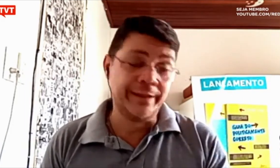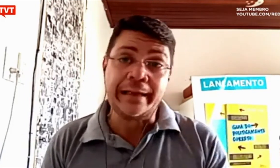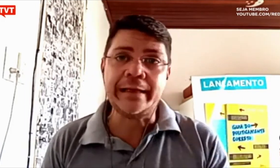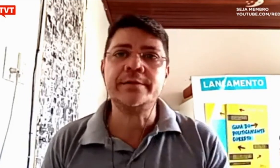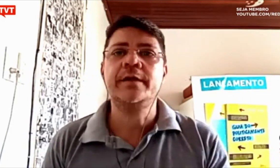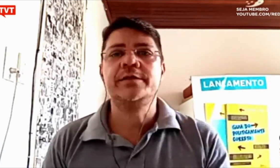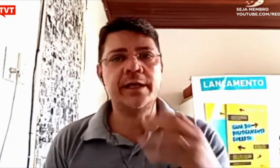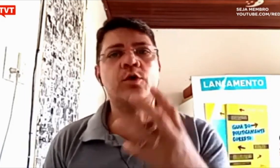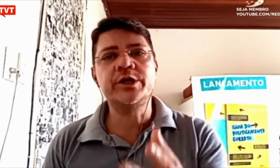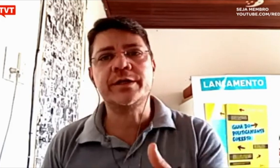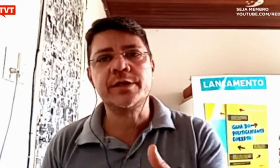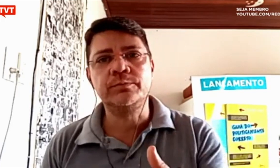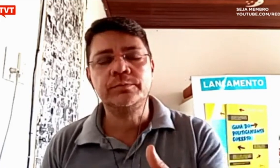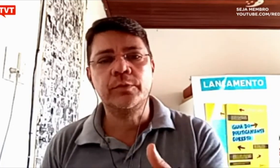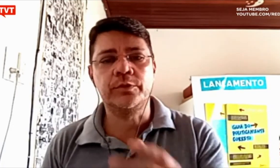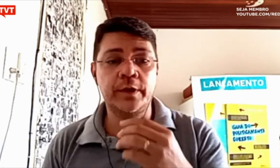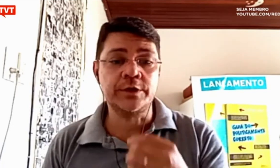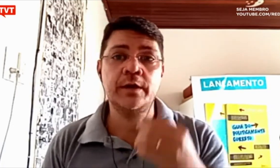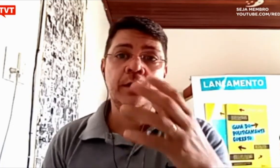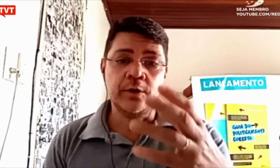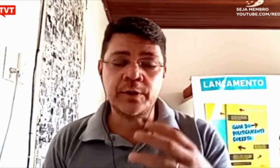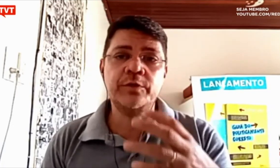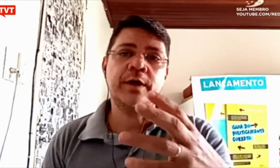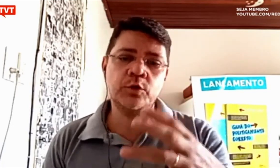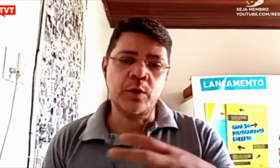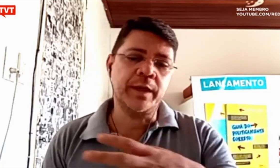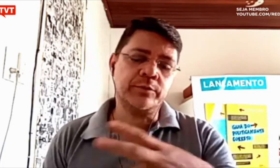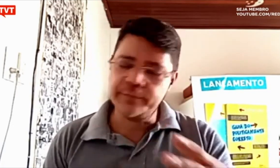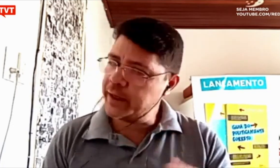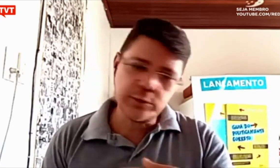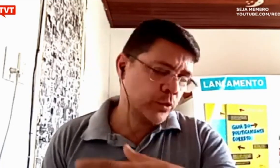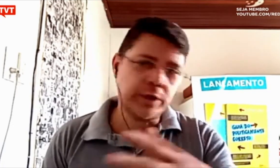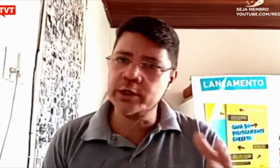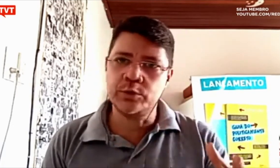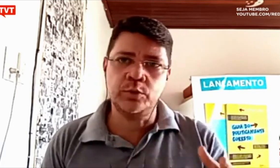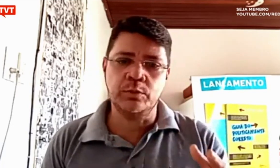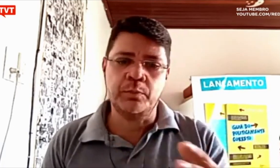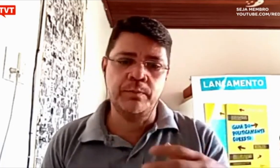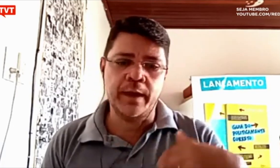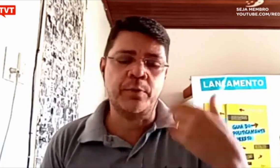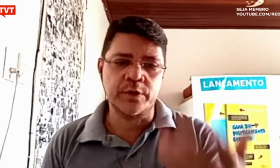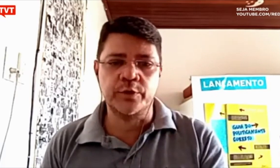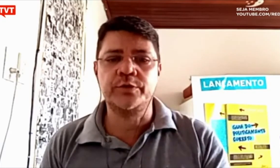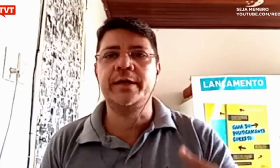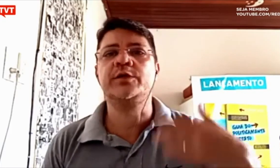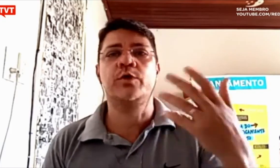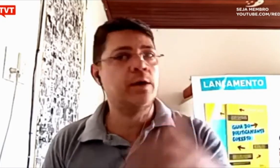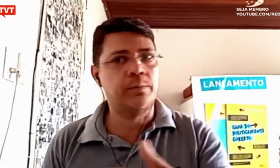do governo Lula 3 seria a comunicação. Ou seja, Sim. nós estamos vivendo num momento diferente, o contexto do,